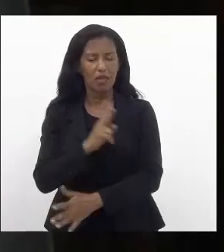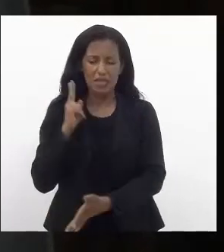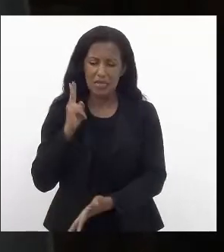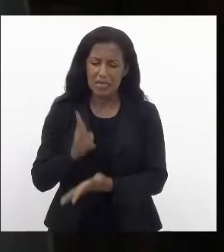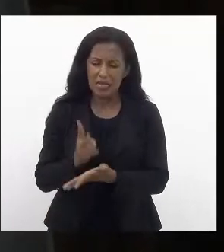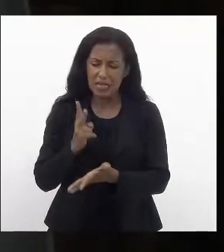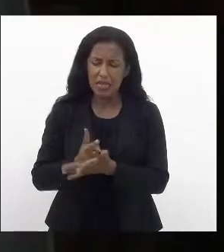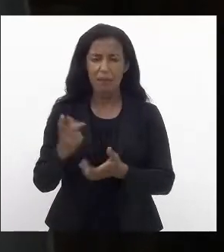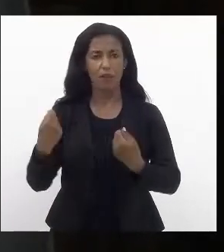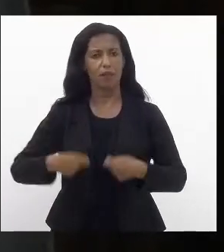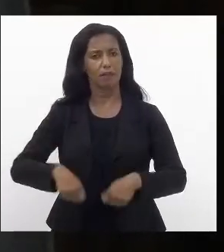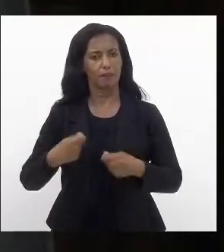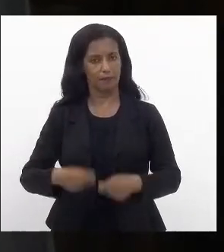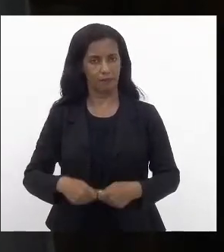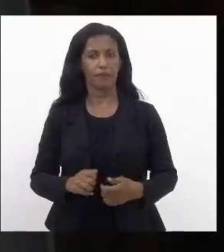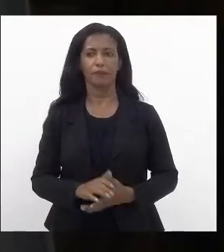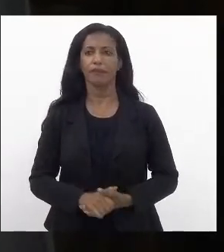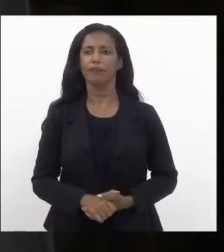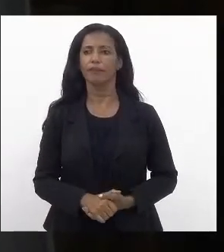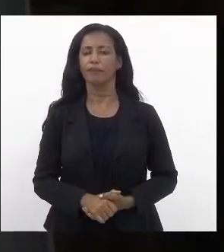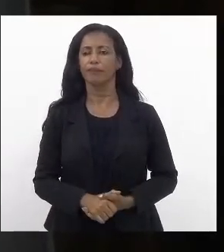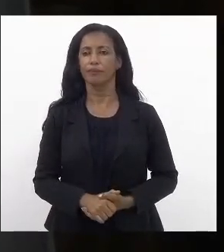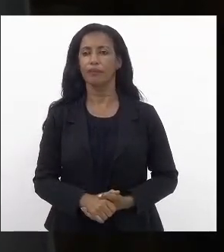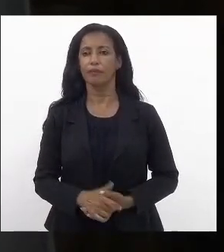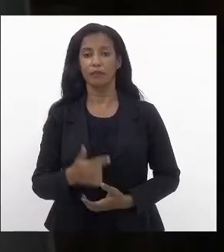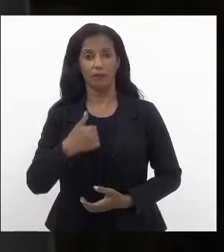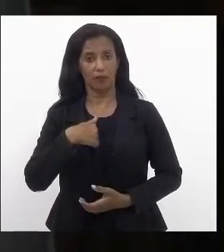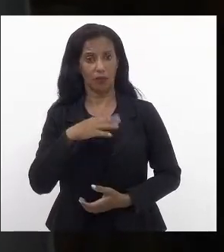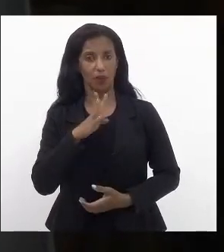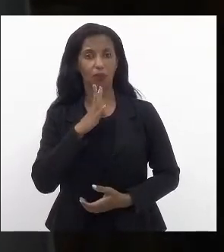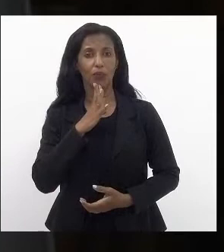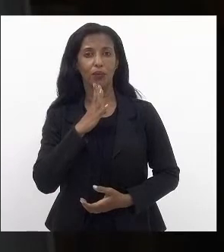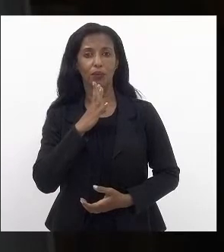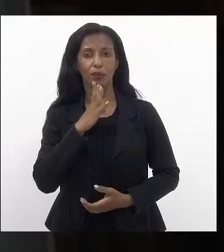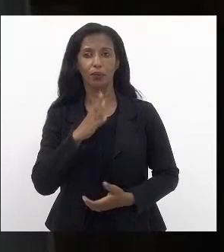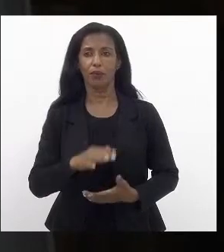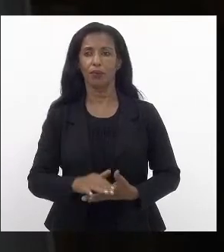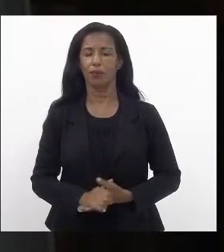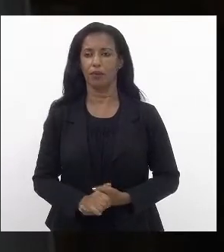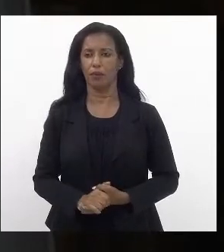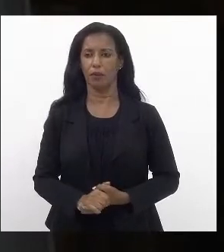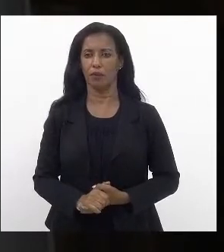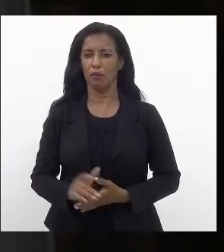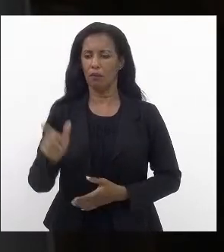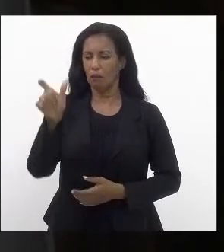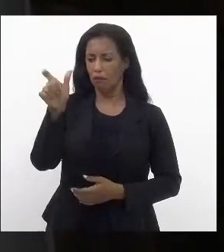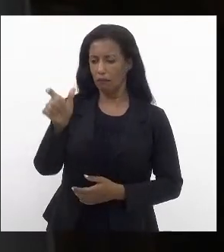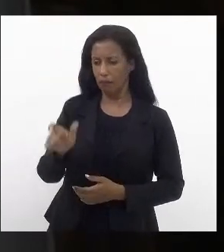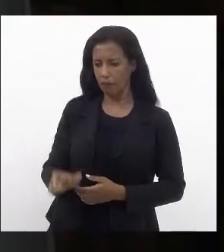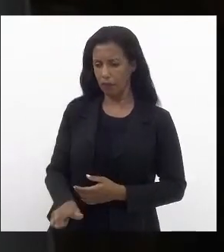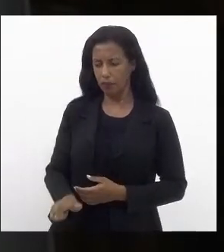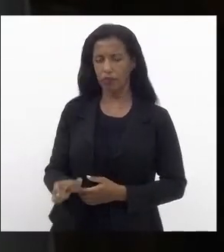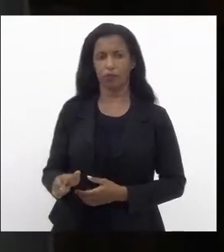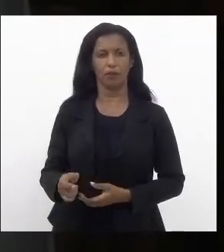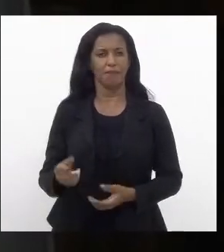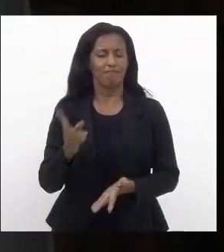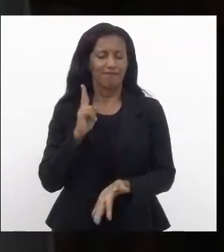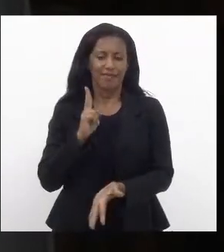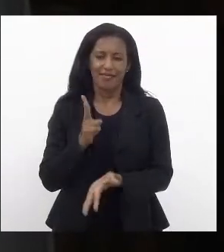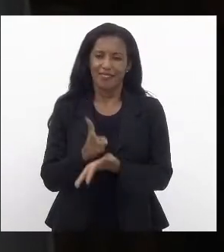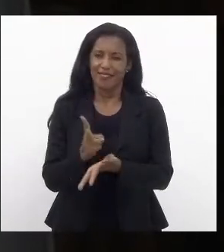que precisava. Eu conheci uma pessoa para